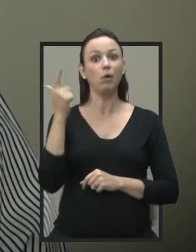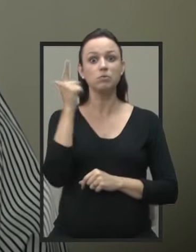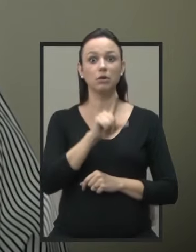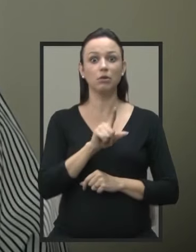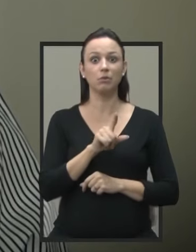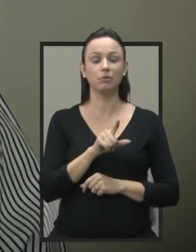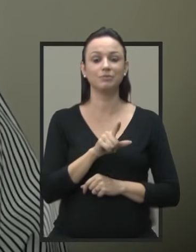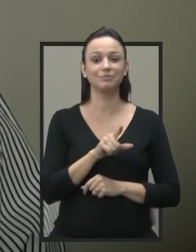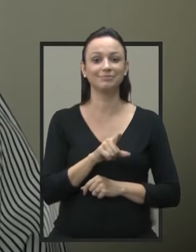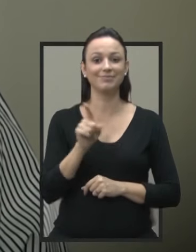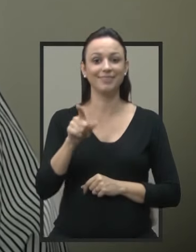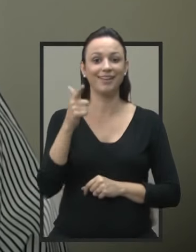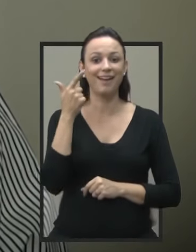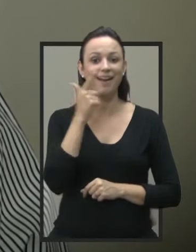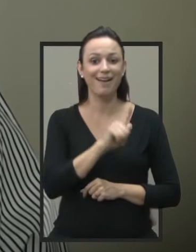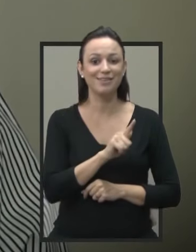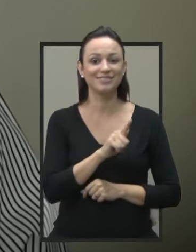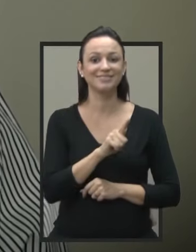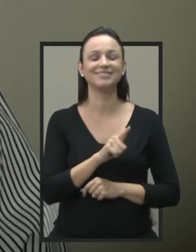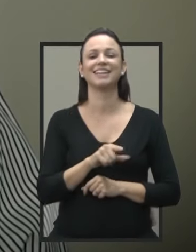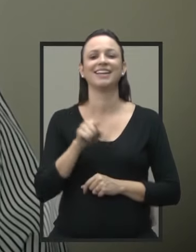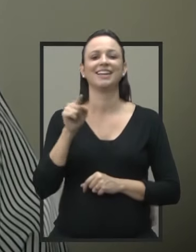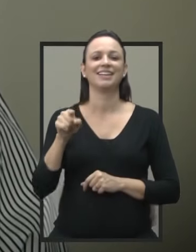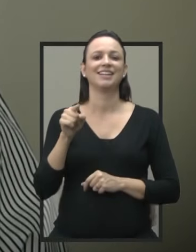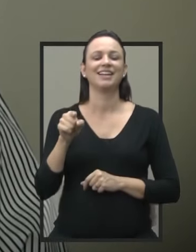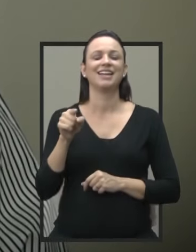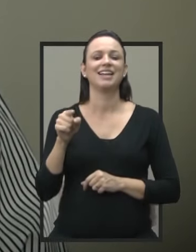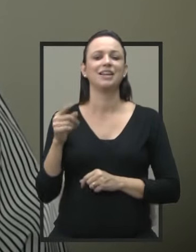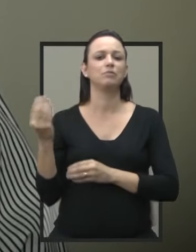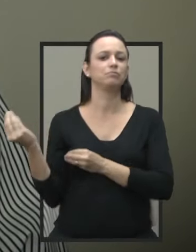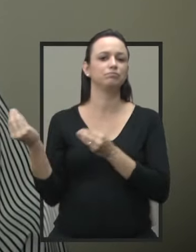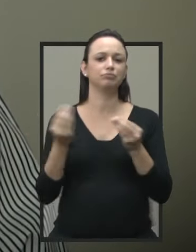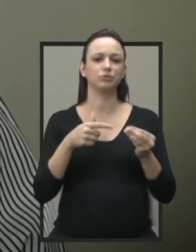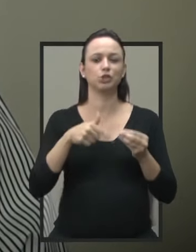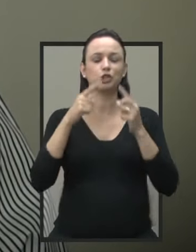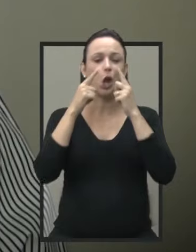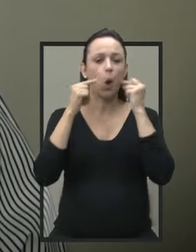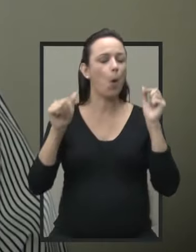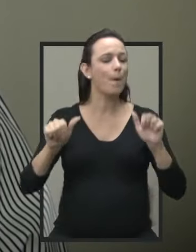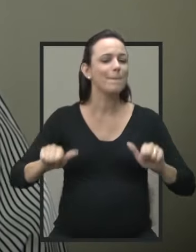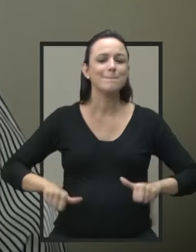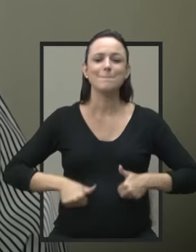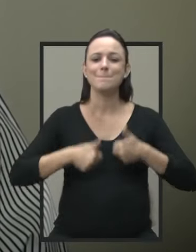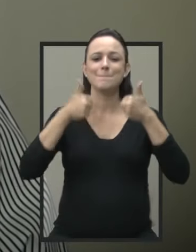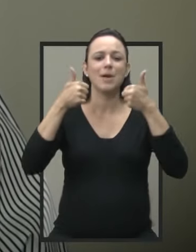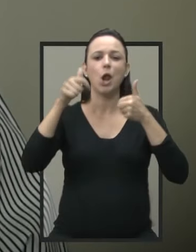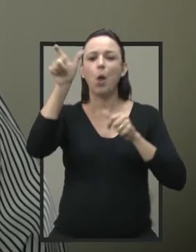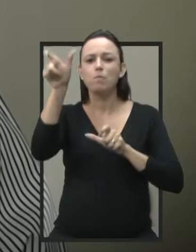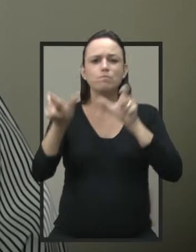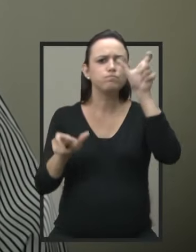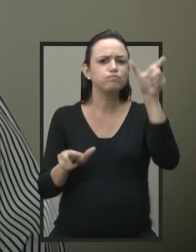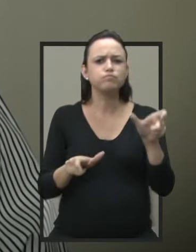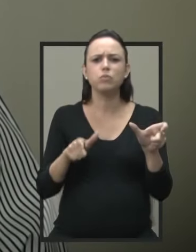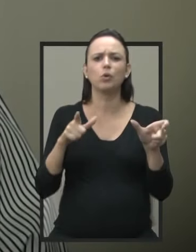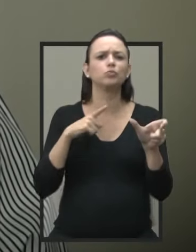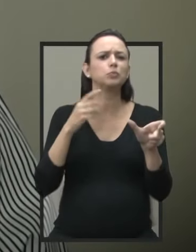outra. Ele ganhou. Ele trouxe para Jaú os melhores jogadores que tinham